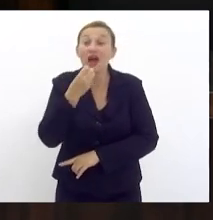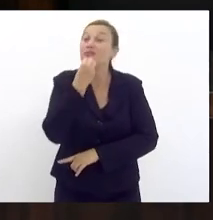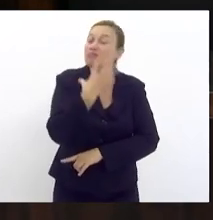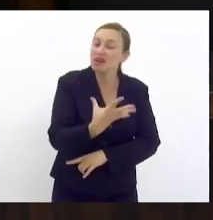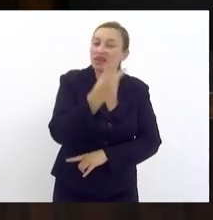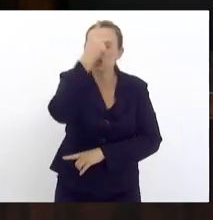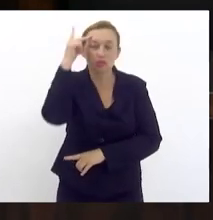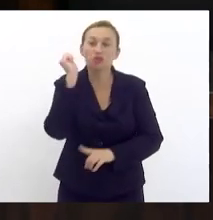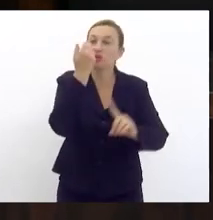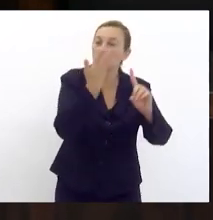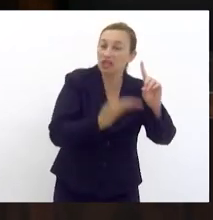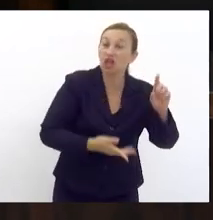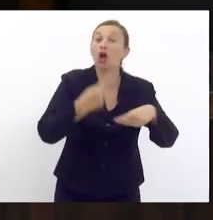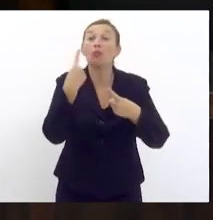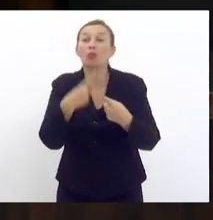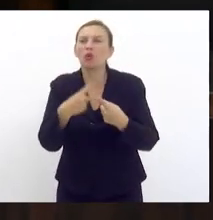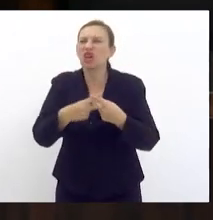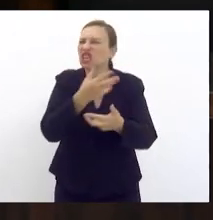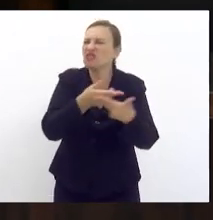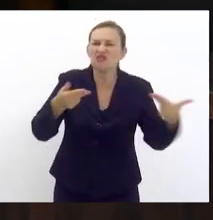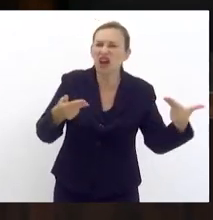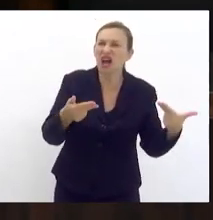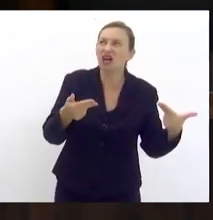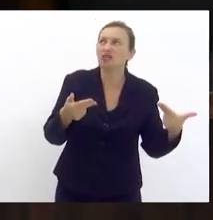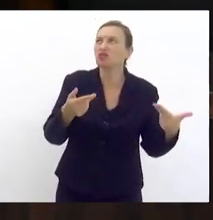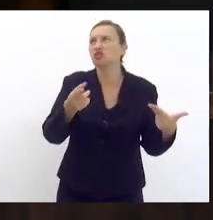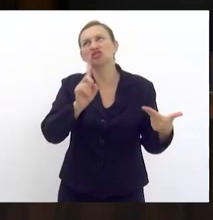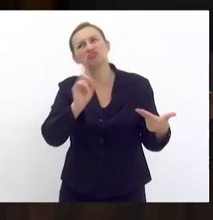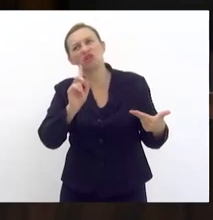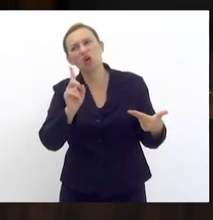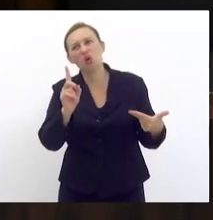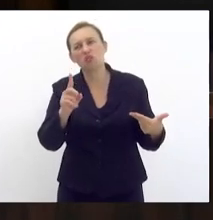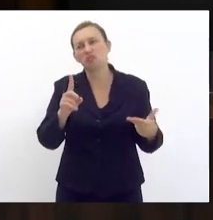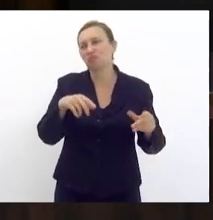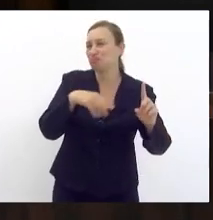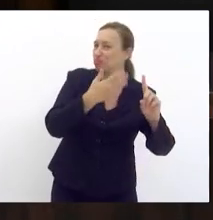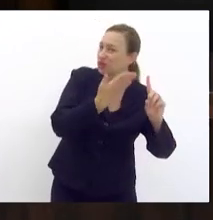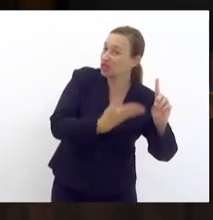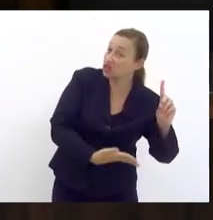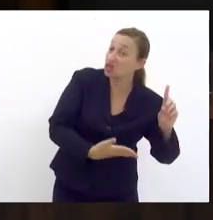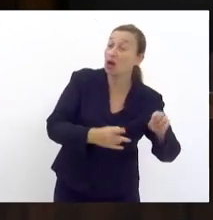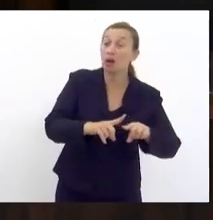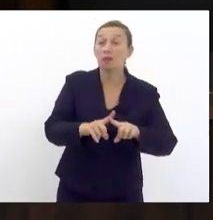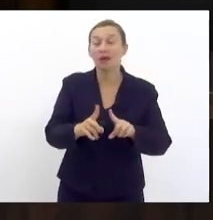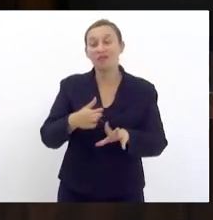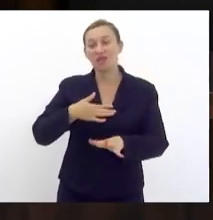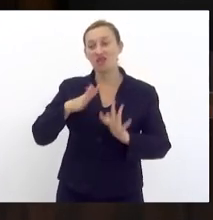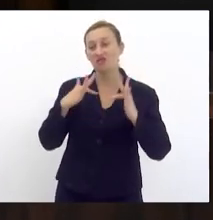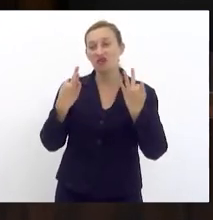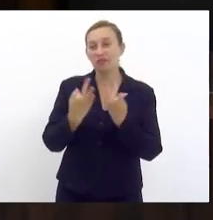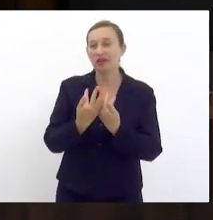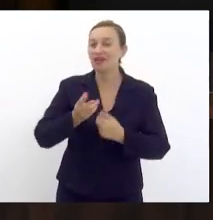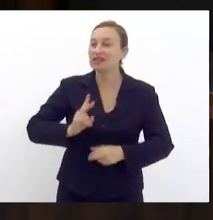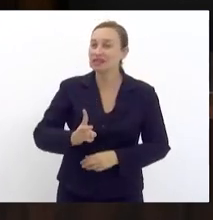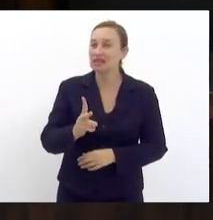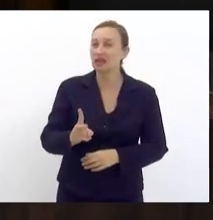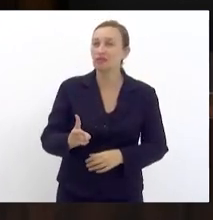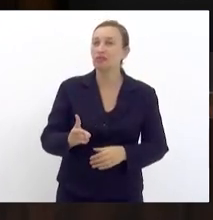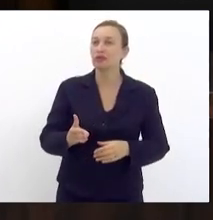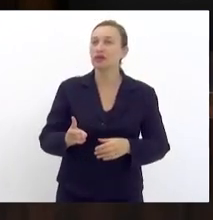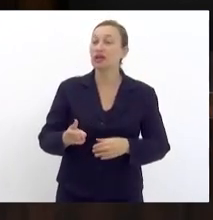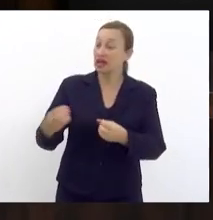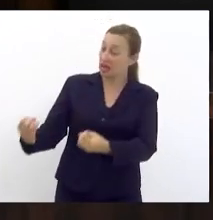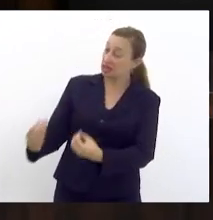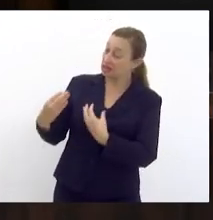sempre homenagear, porque tem muitos que, às vezes, não homenageia as pessoas. E a minha família sempre foi criada para isso, para a gente